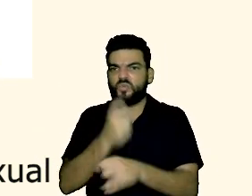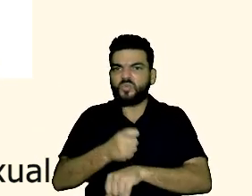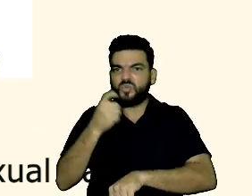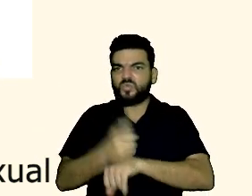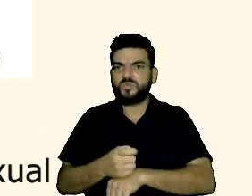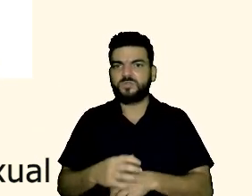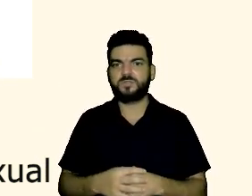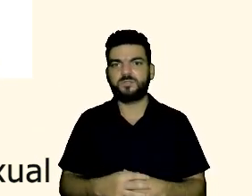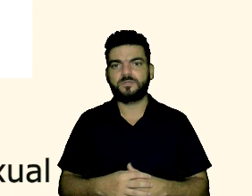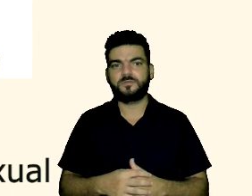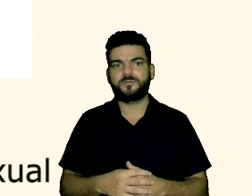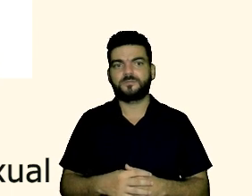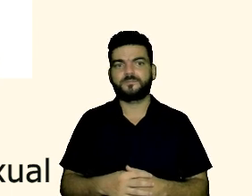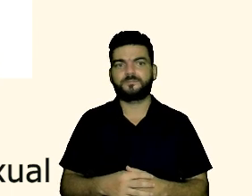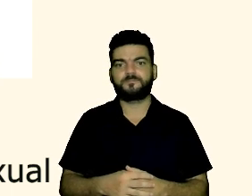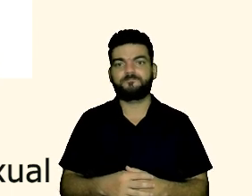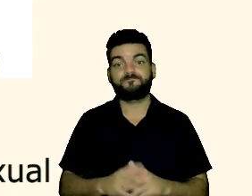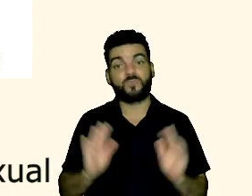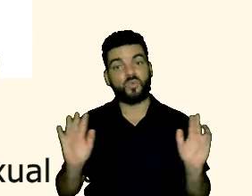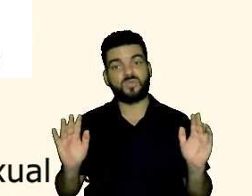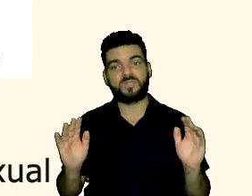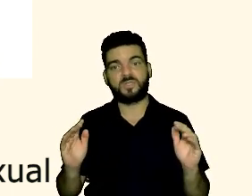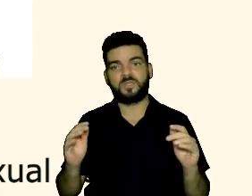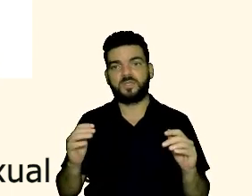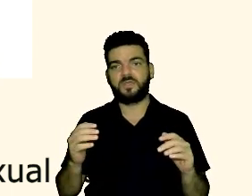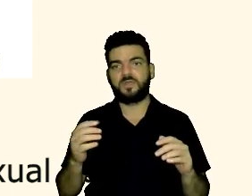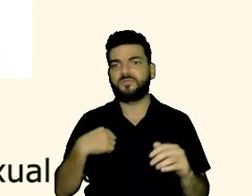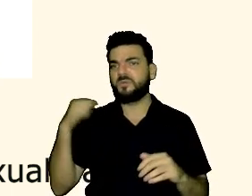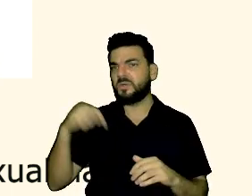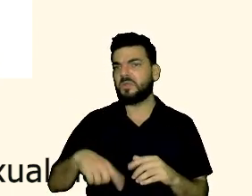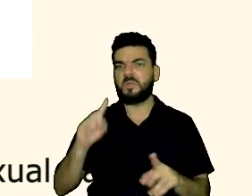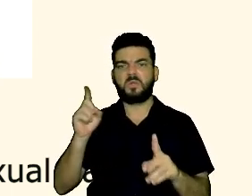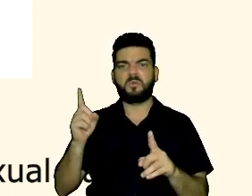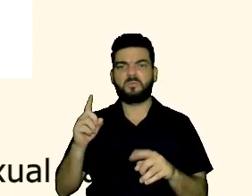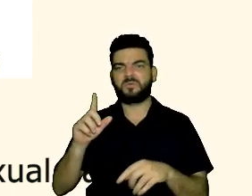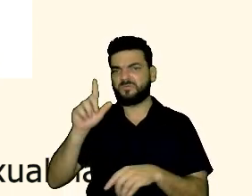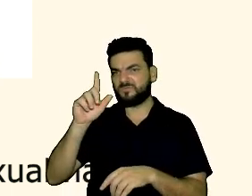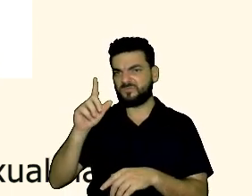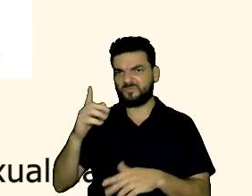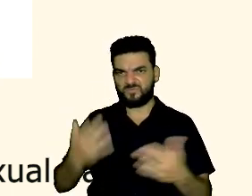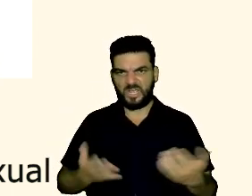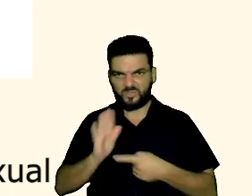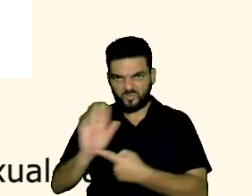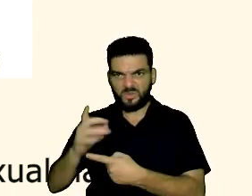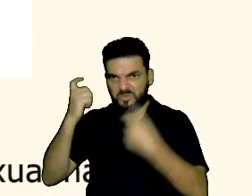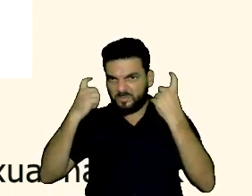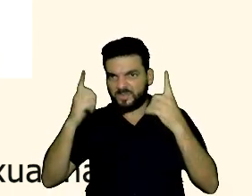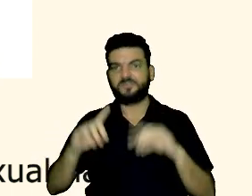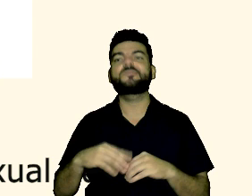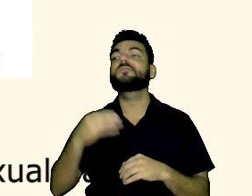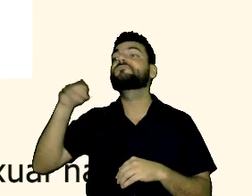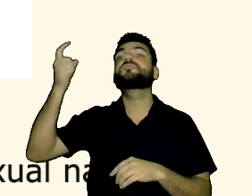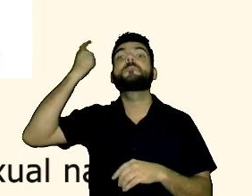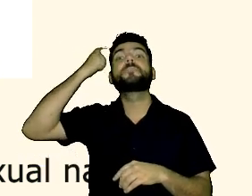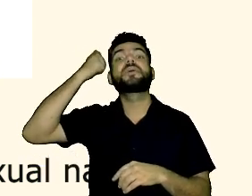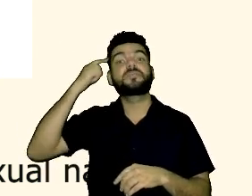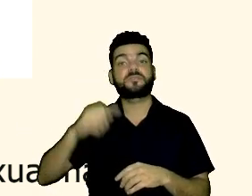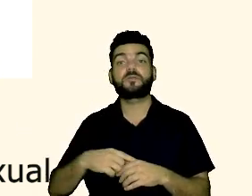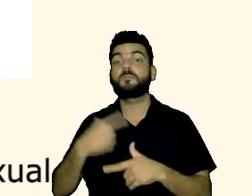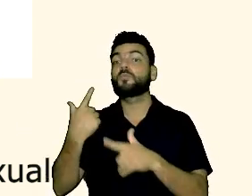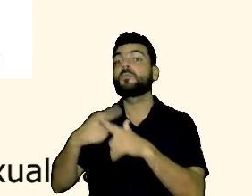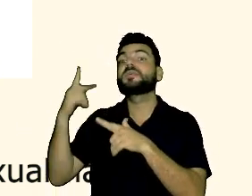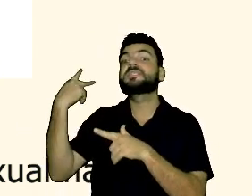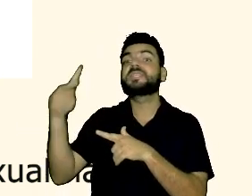vê que não é um líder servidor, né? Se vira, pensa, vai resolver, né? Procura outra pessoa, ou seja, ele